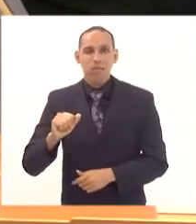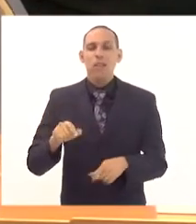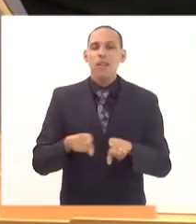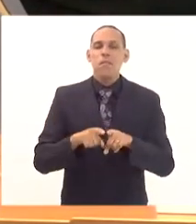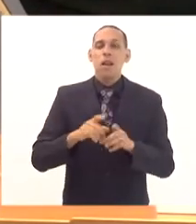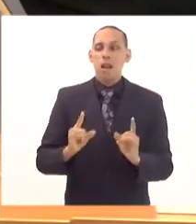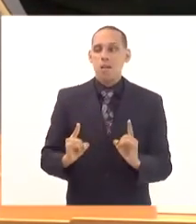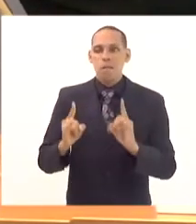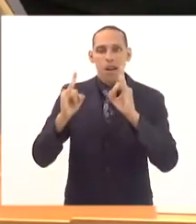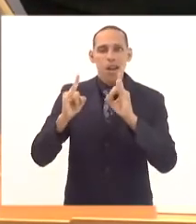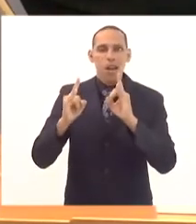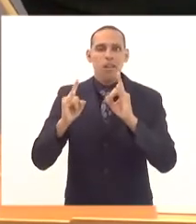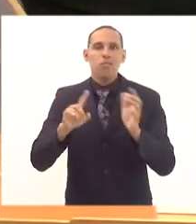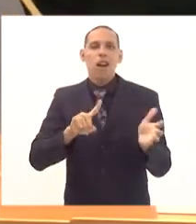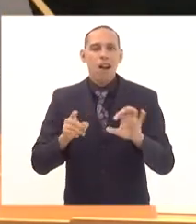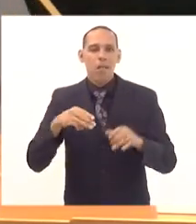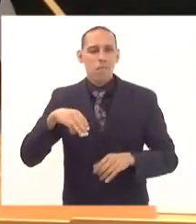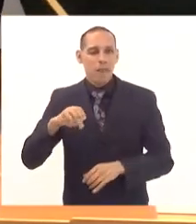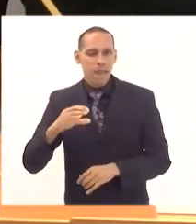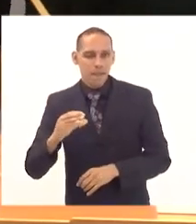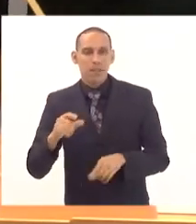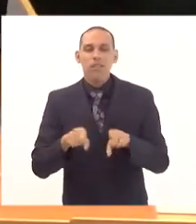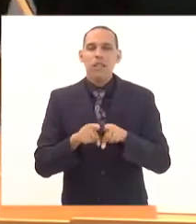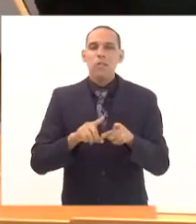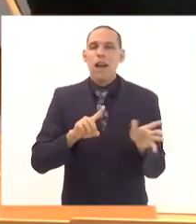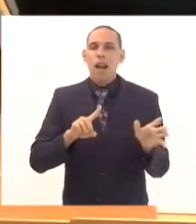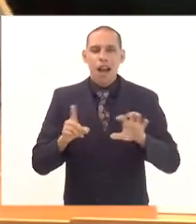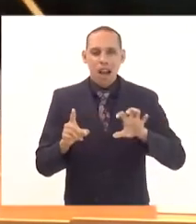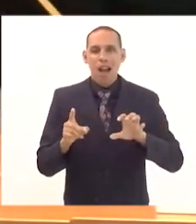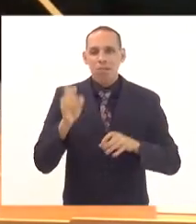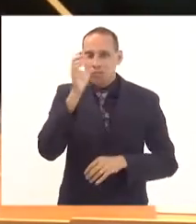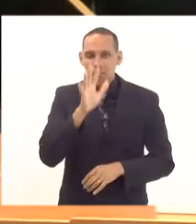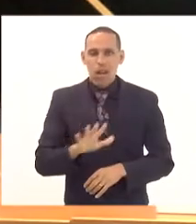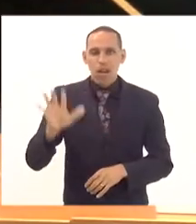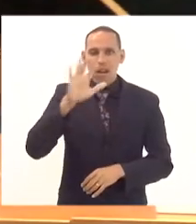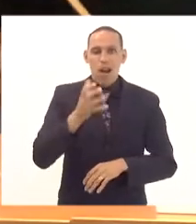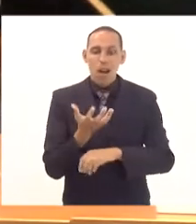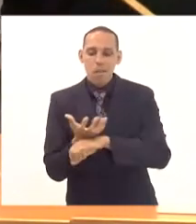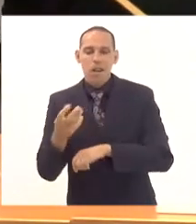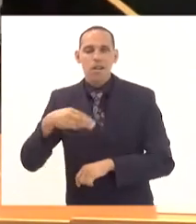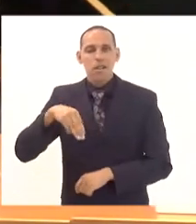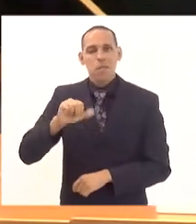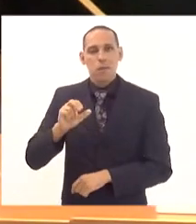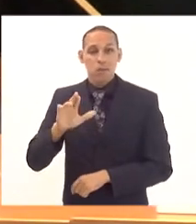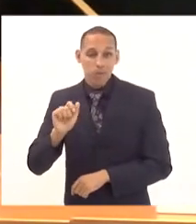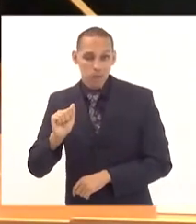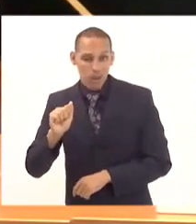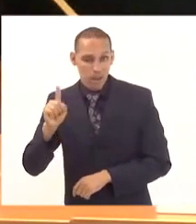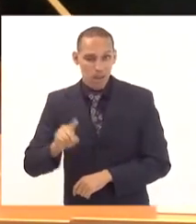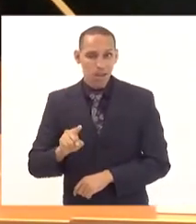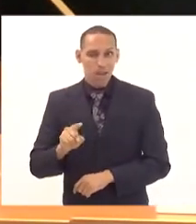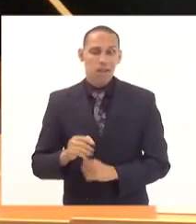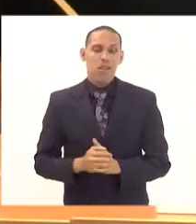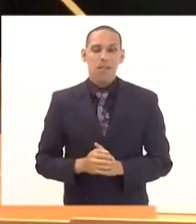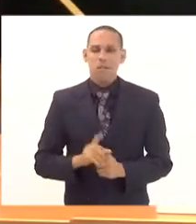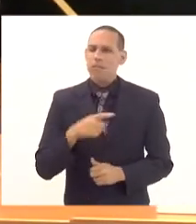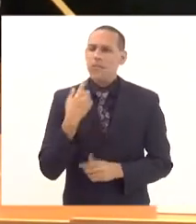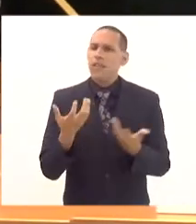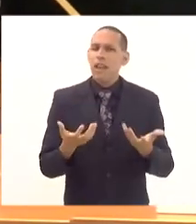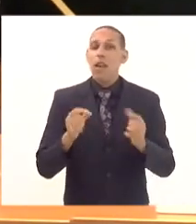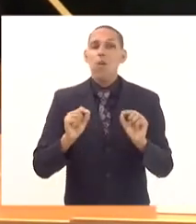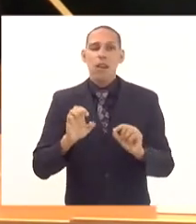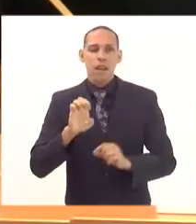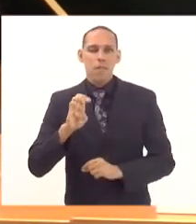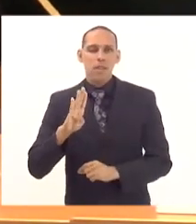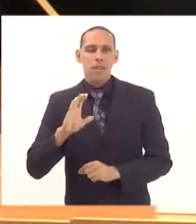da República da Rádio Nacional na praça Mauá é que a gente quer que a IBC